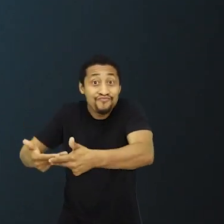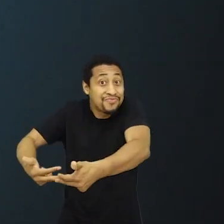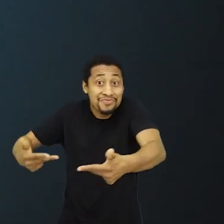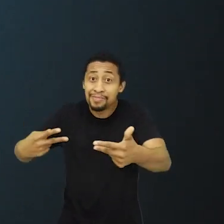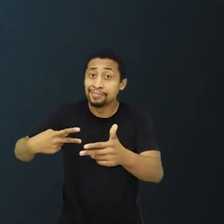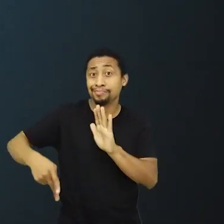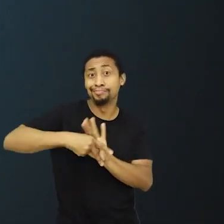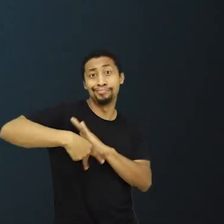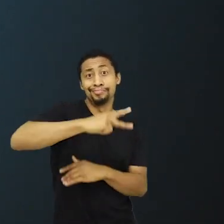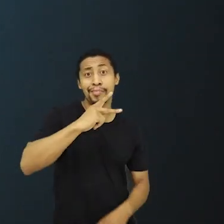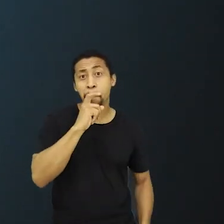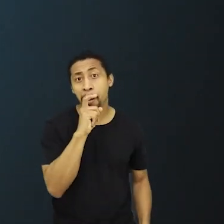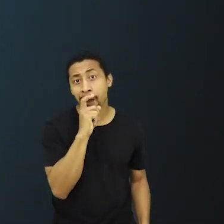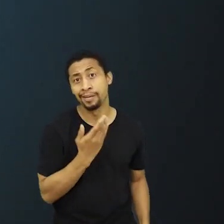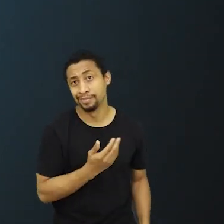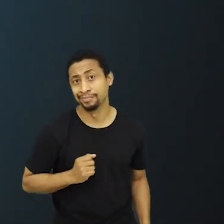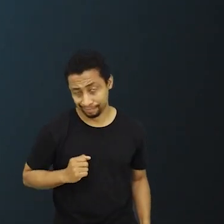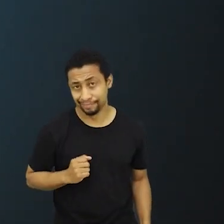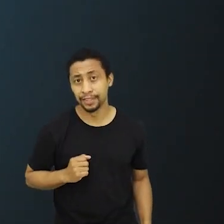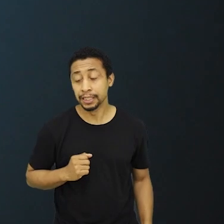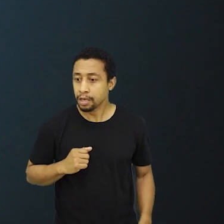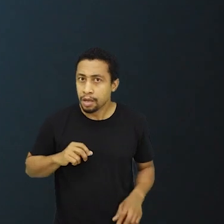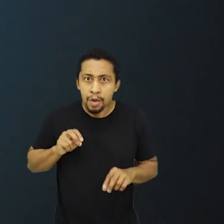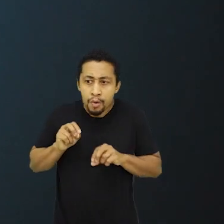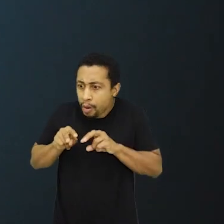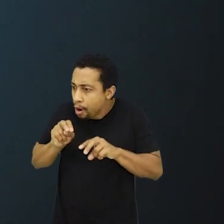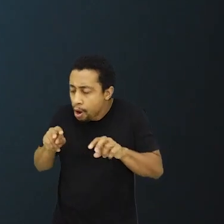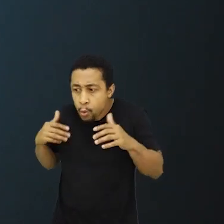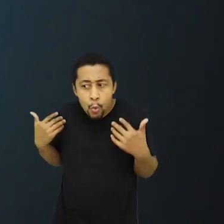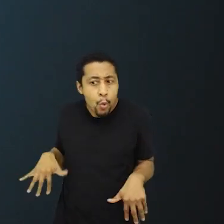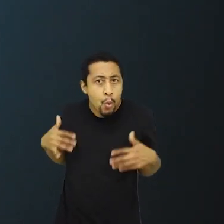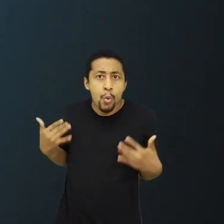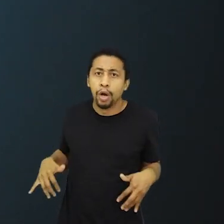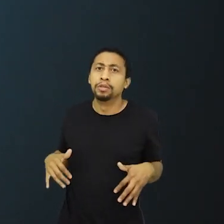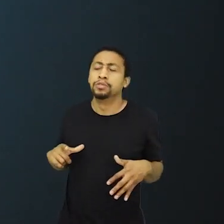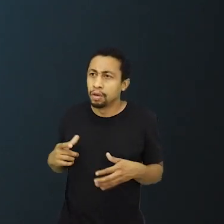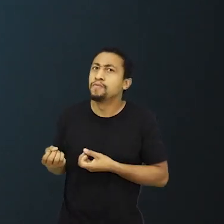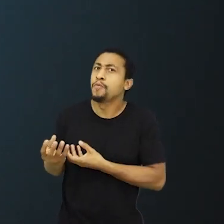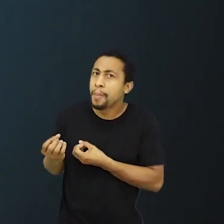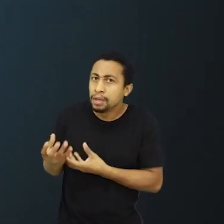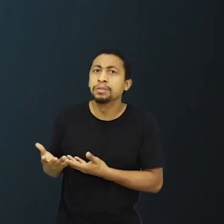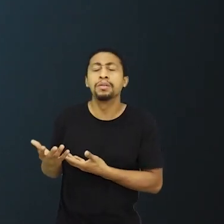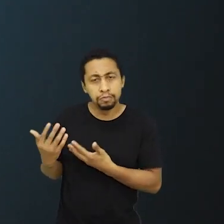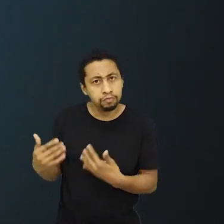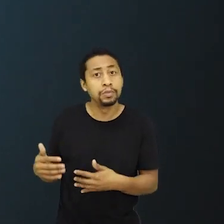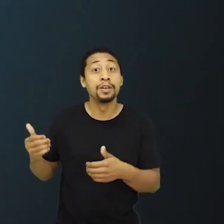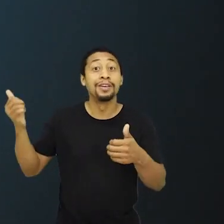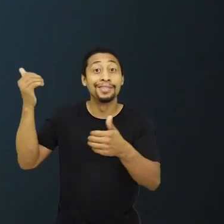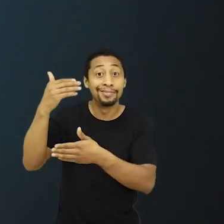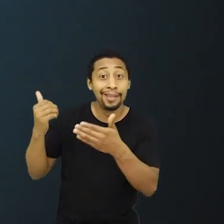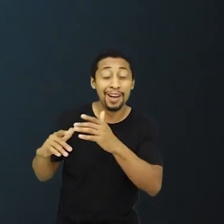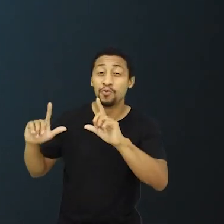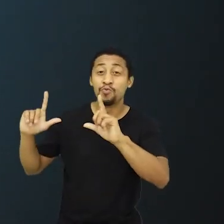Não é muito mais do que eu esperava, na verdade, ou do que eu supunha. Então tinha um conjunto de slides e de fotos,